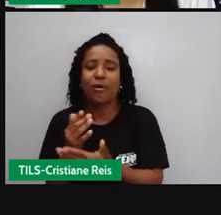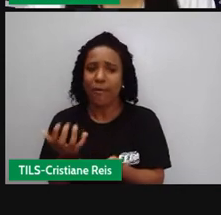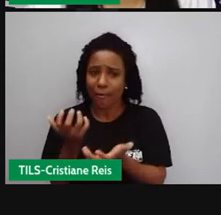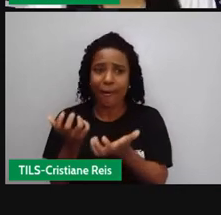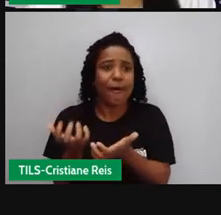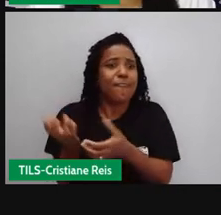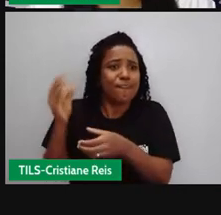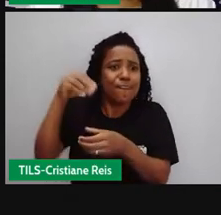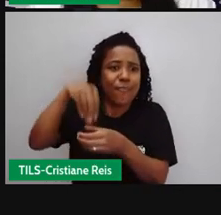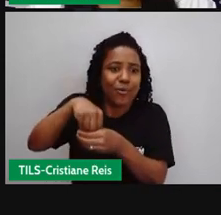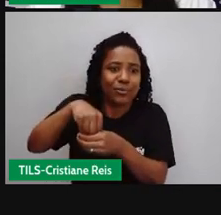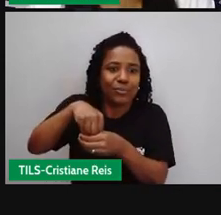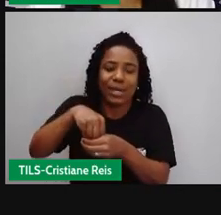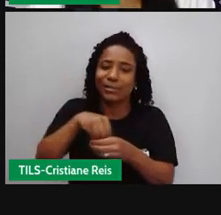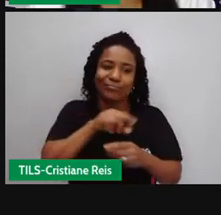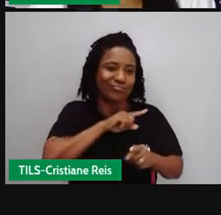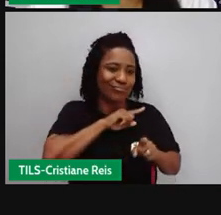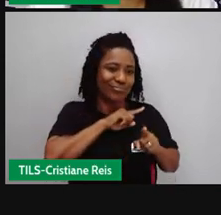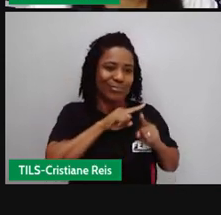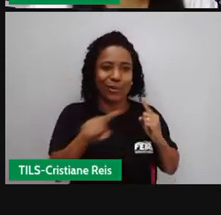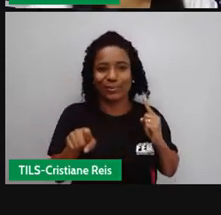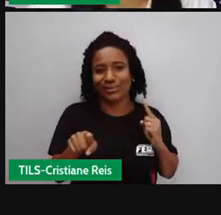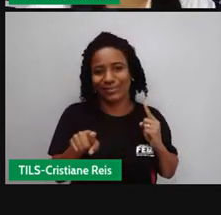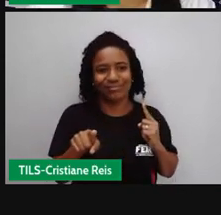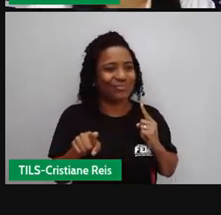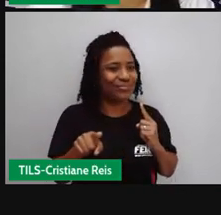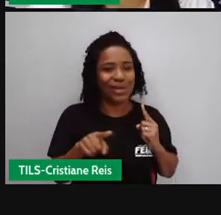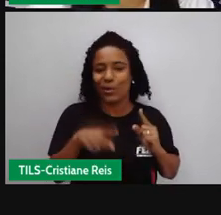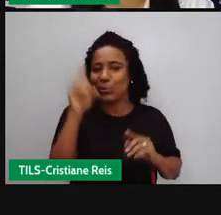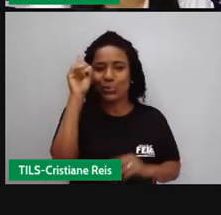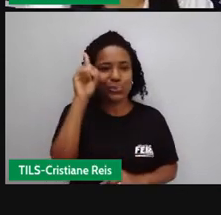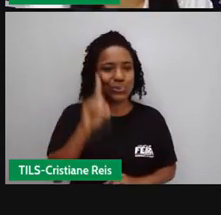escolha, o direito de participar desse processo.